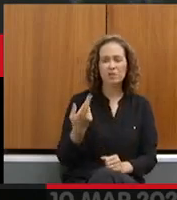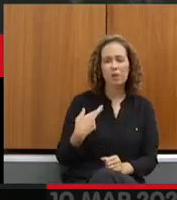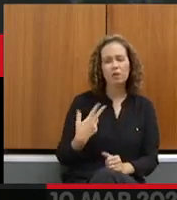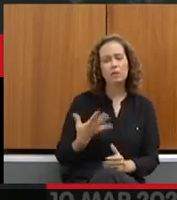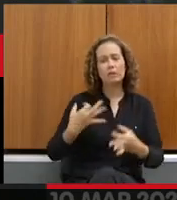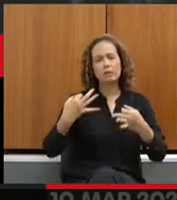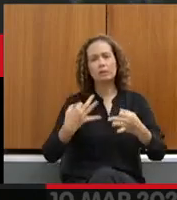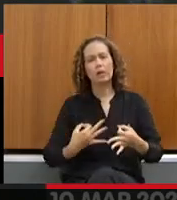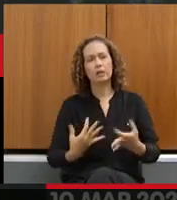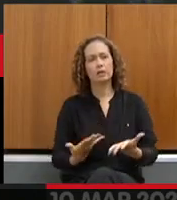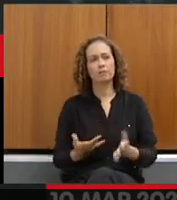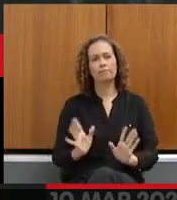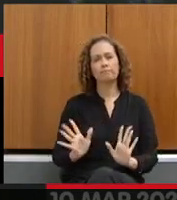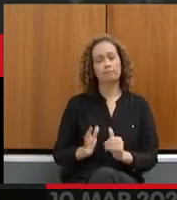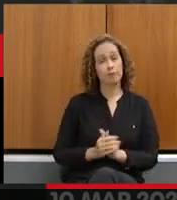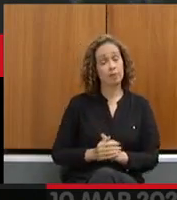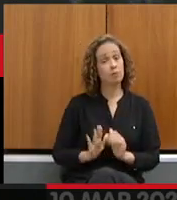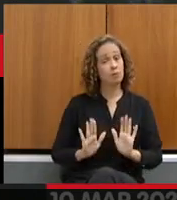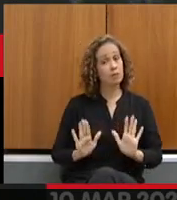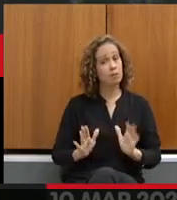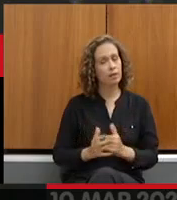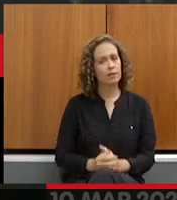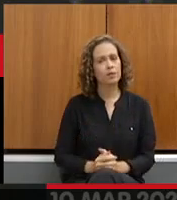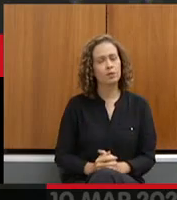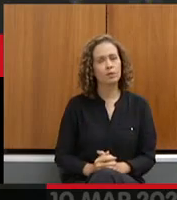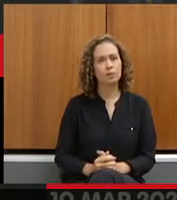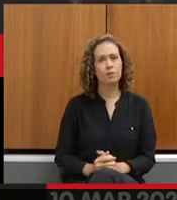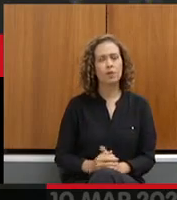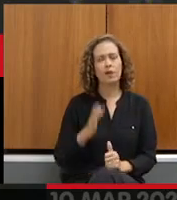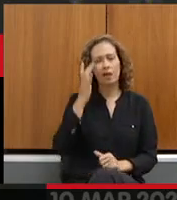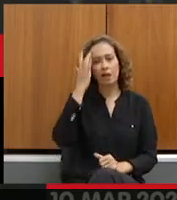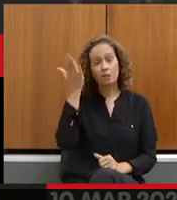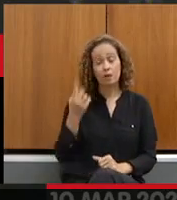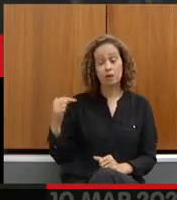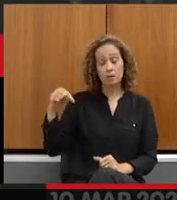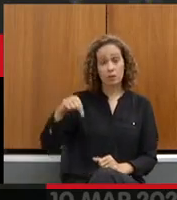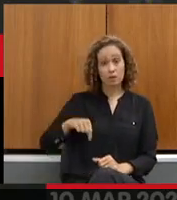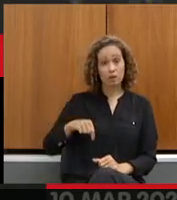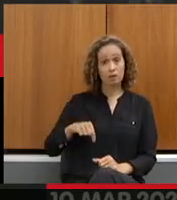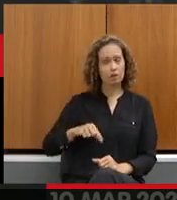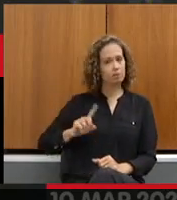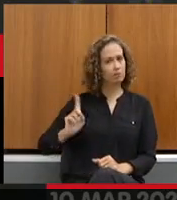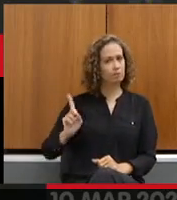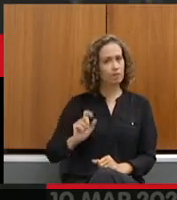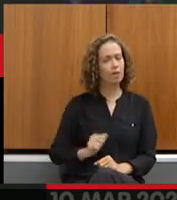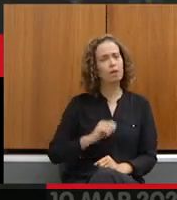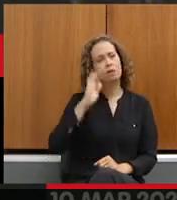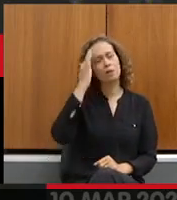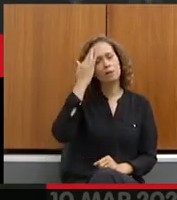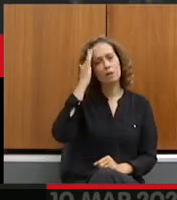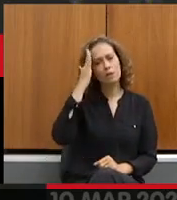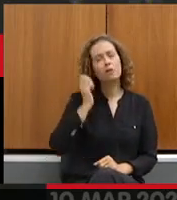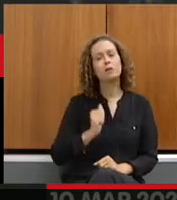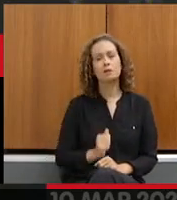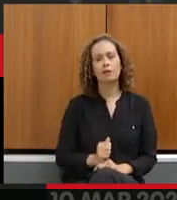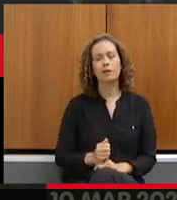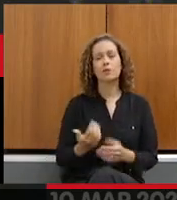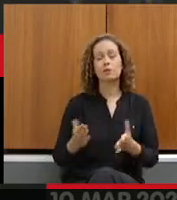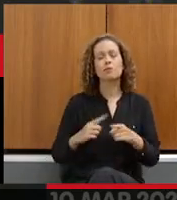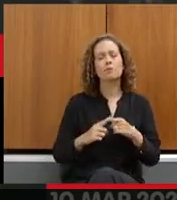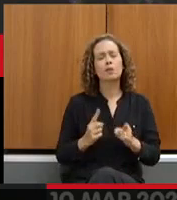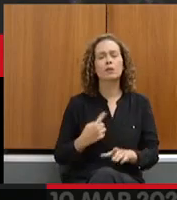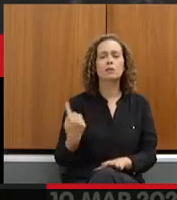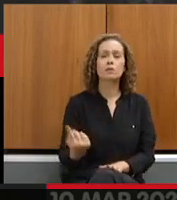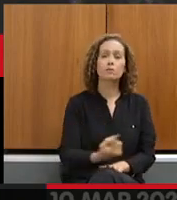boa parte delas como eu disse Mas é isso nós não é fácil estarmos aqui secretário não é fácil entendo a posição do Senhor Mas